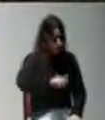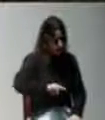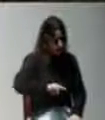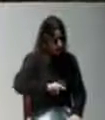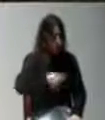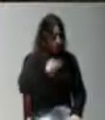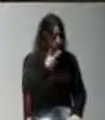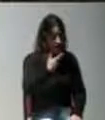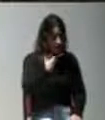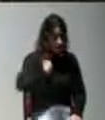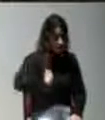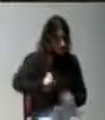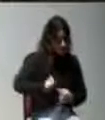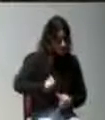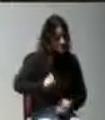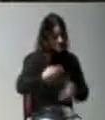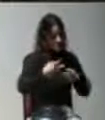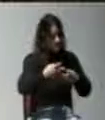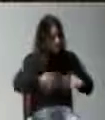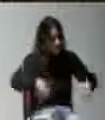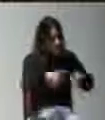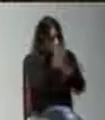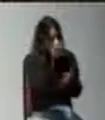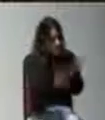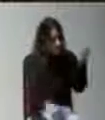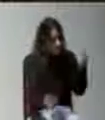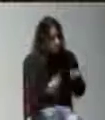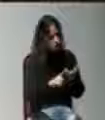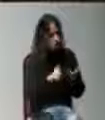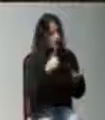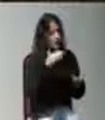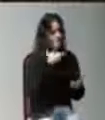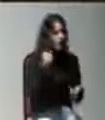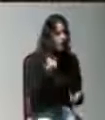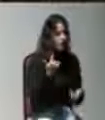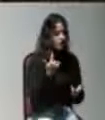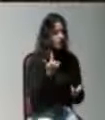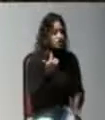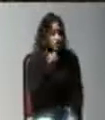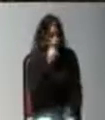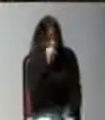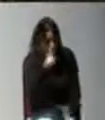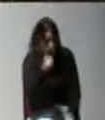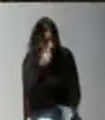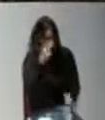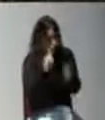especialmente, vida, populações perdidas, morte não chorada.